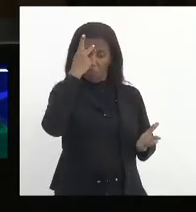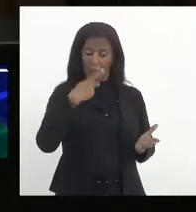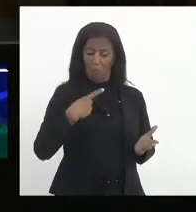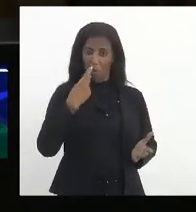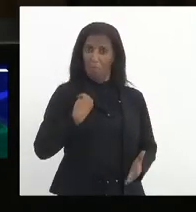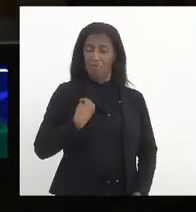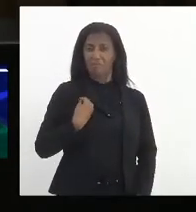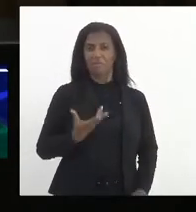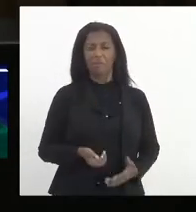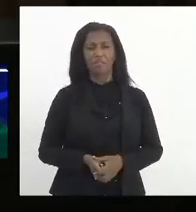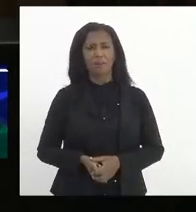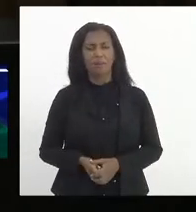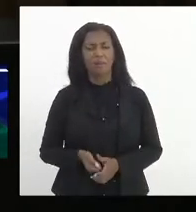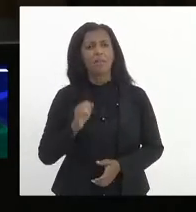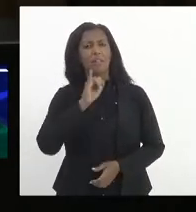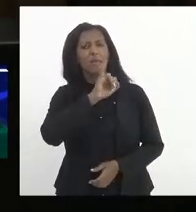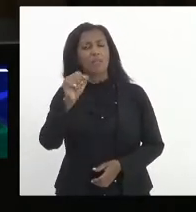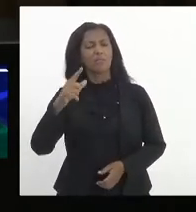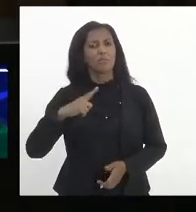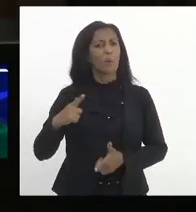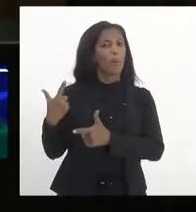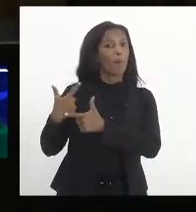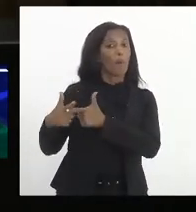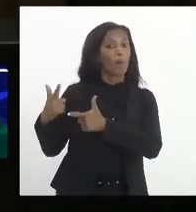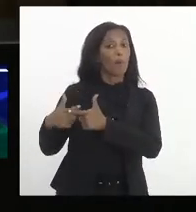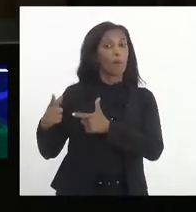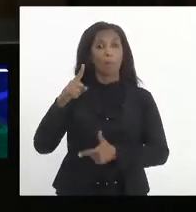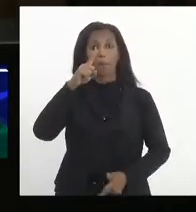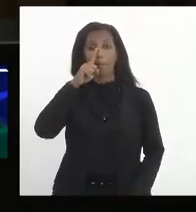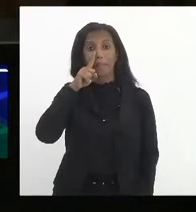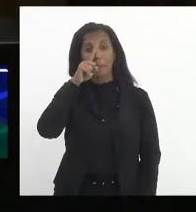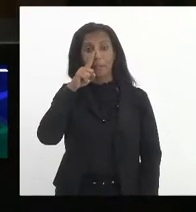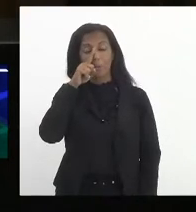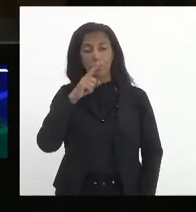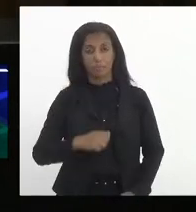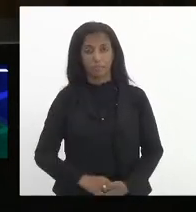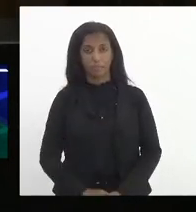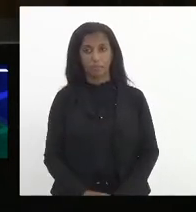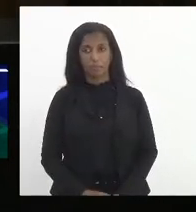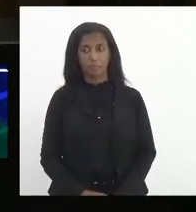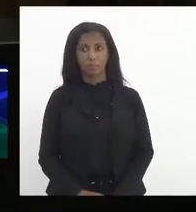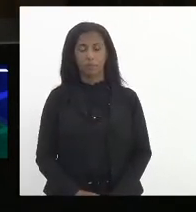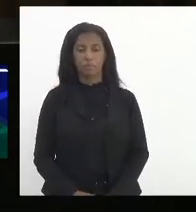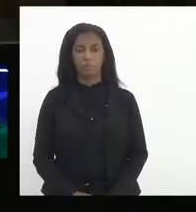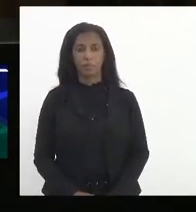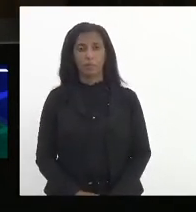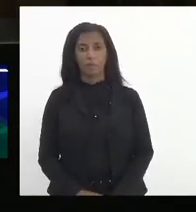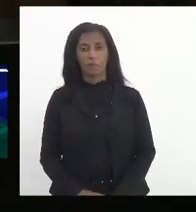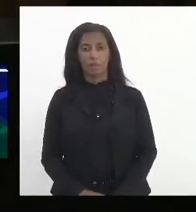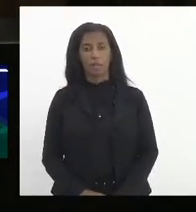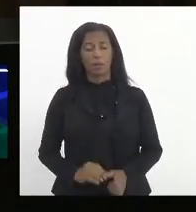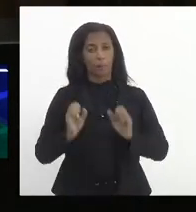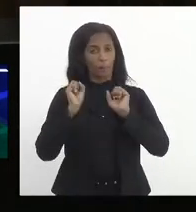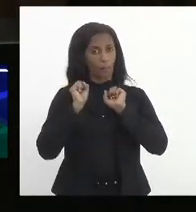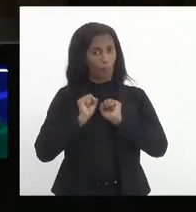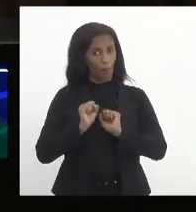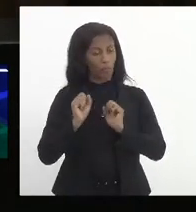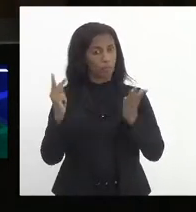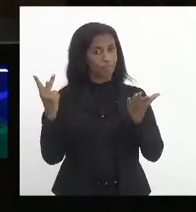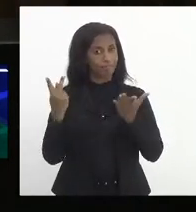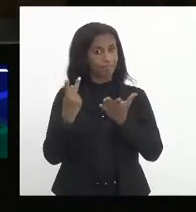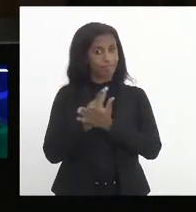mas isso tem um grande problema um perigo e isso pode servir